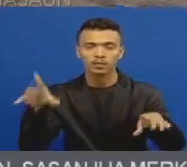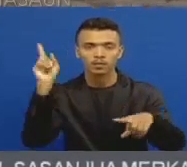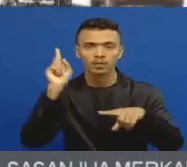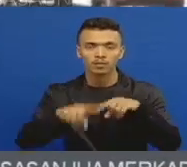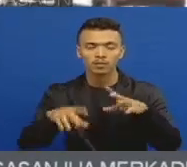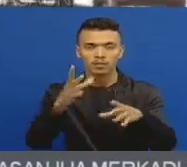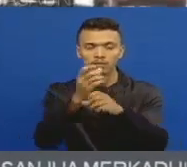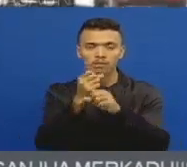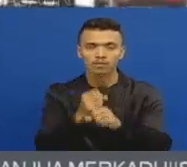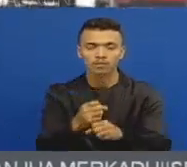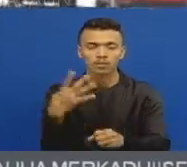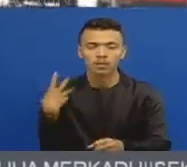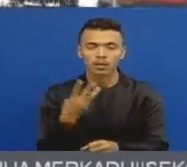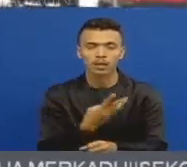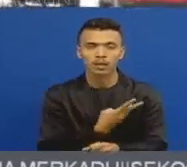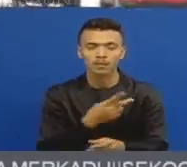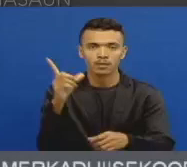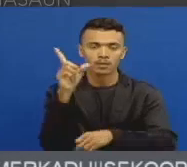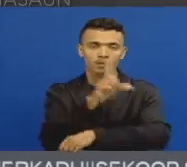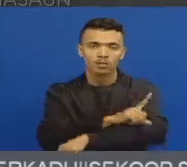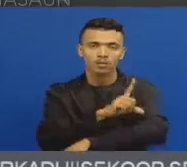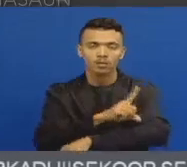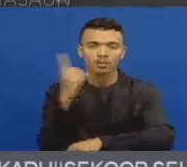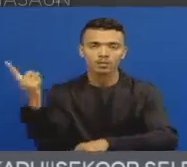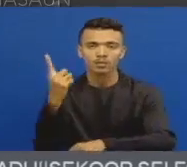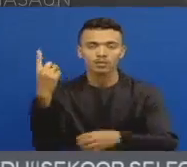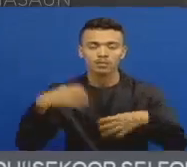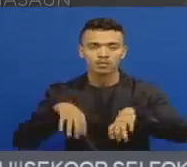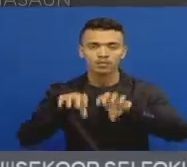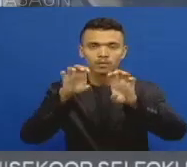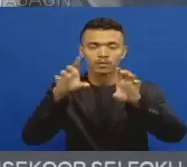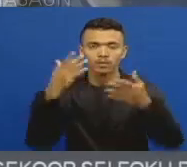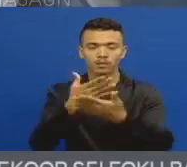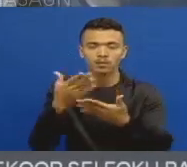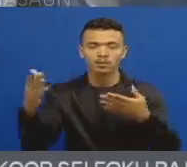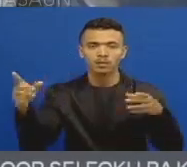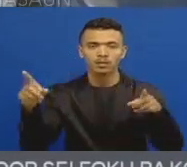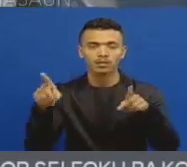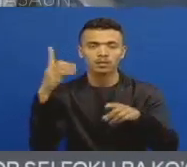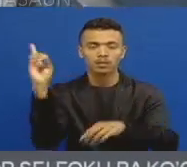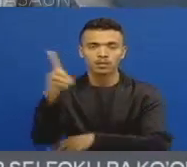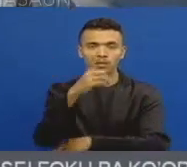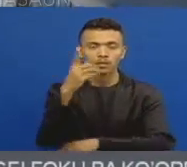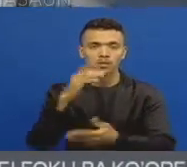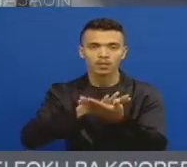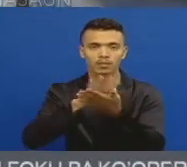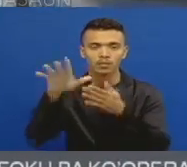belerado então. A minha ira mesmo, Loron sempre fãs sangue, Hanes é um audiência, a der amidasa, locrai